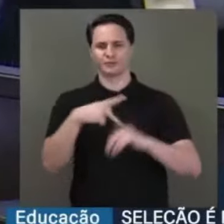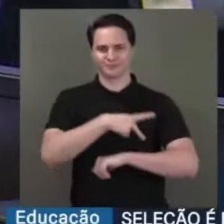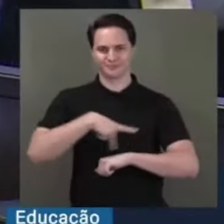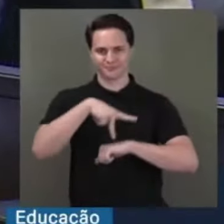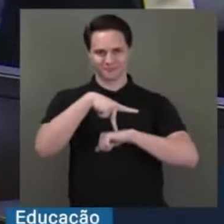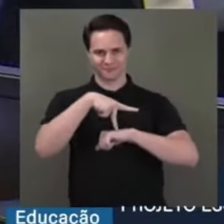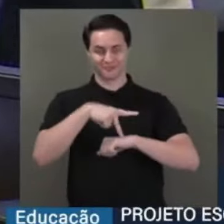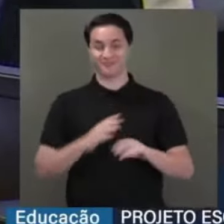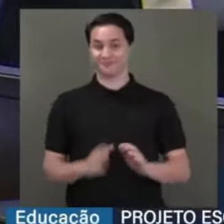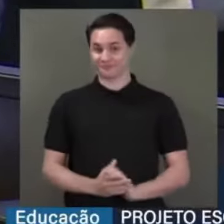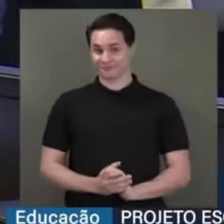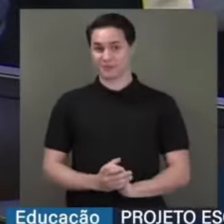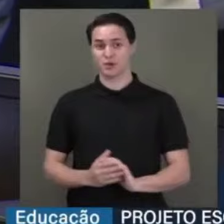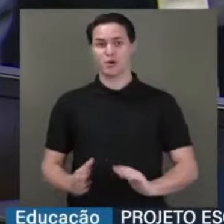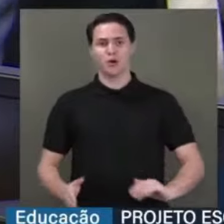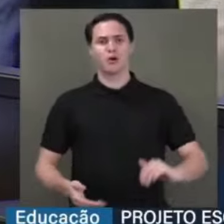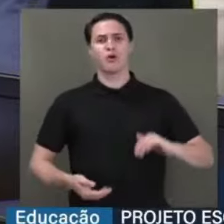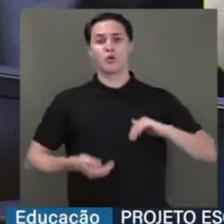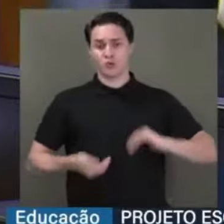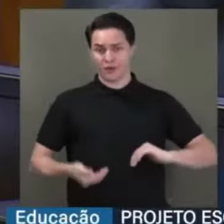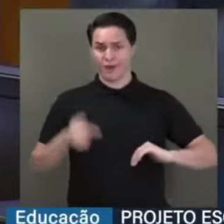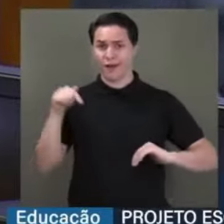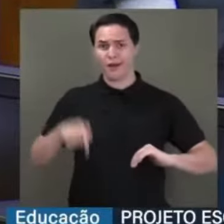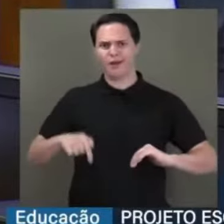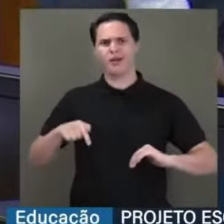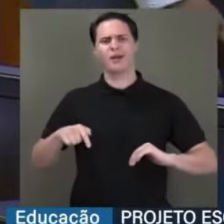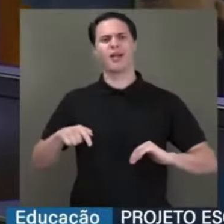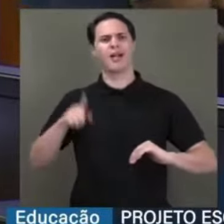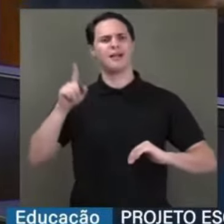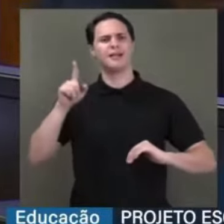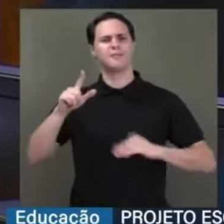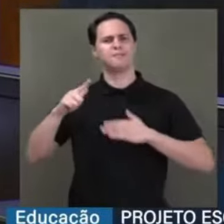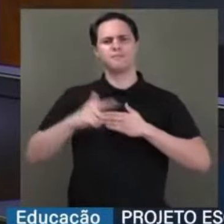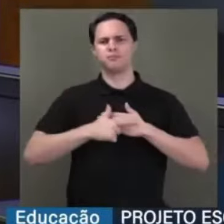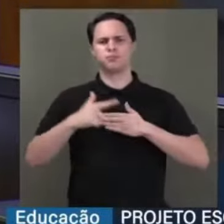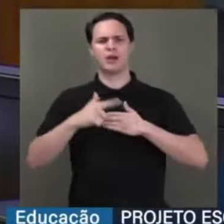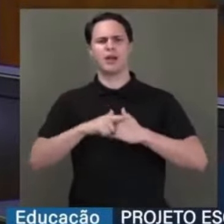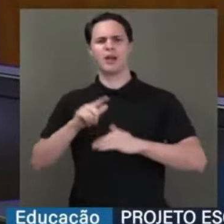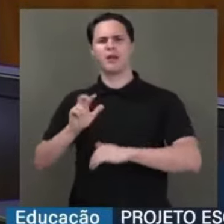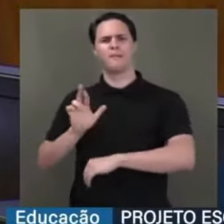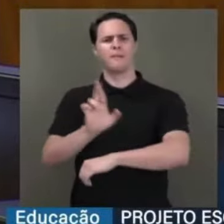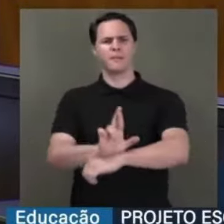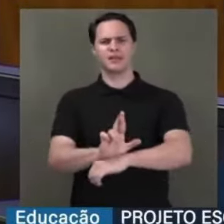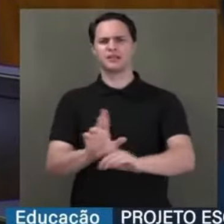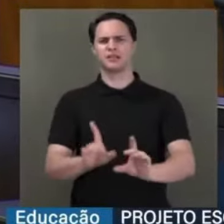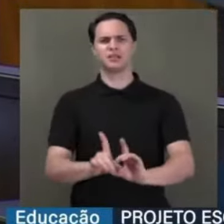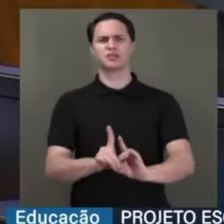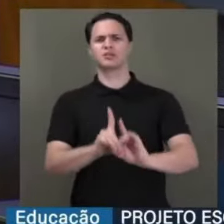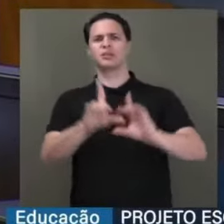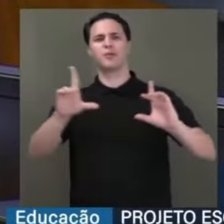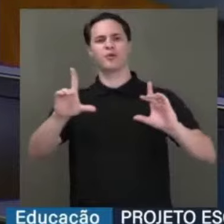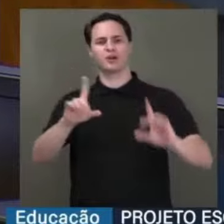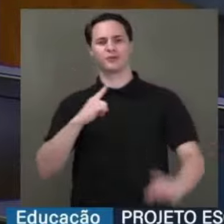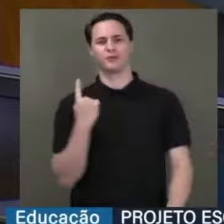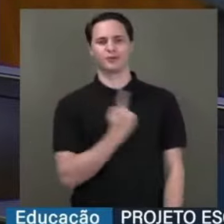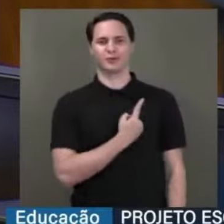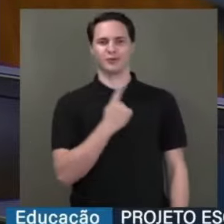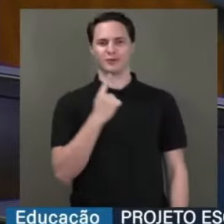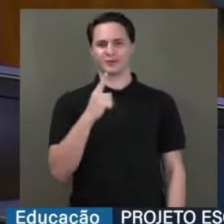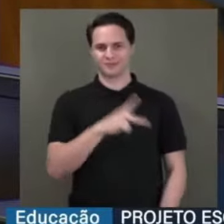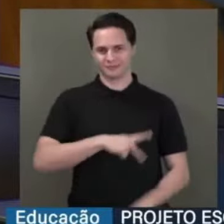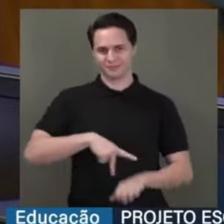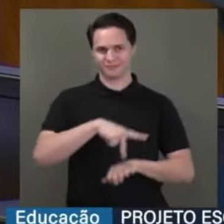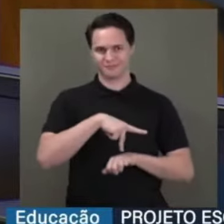congresso é incontestavelmente insisto a mais democrática das instituições do nosso Estado